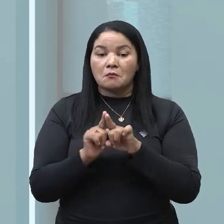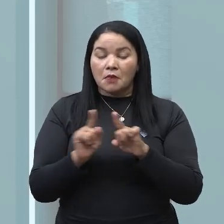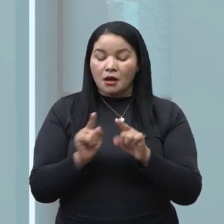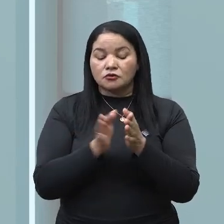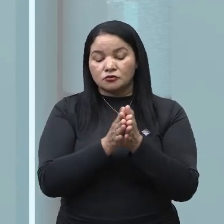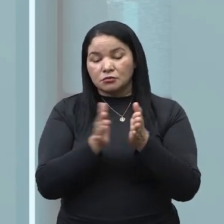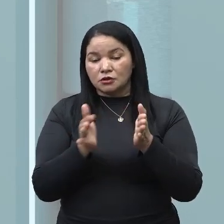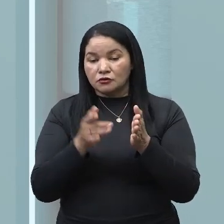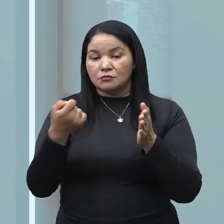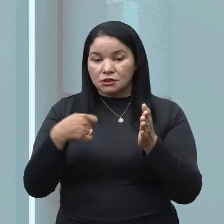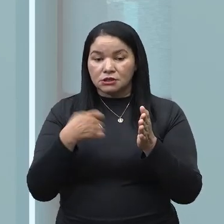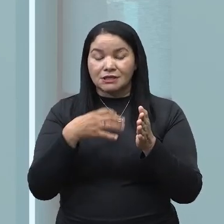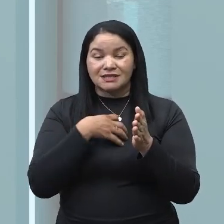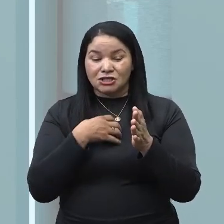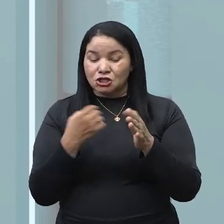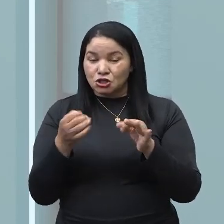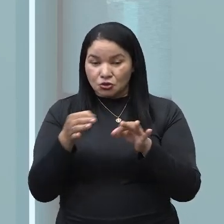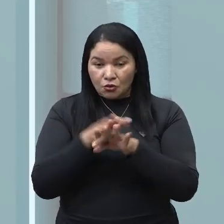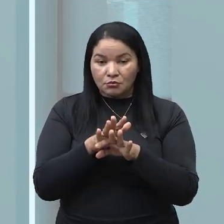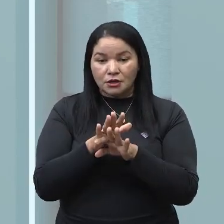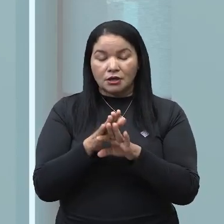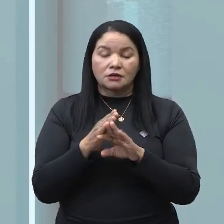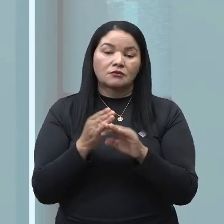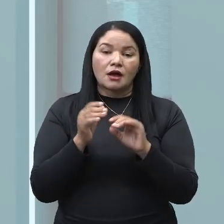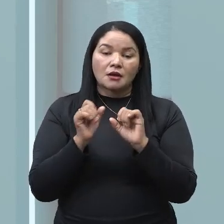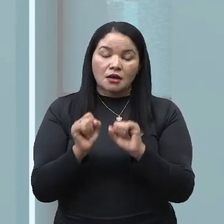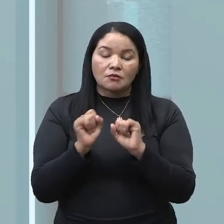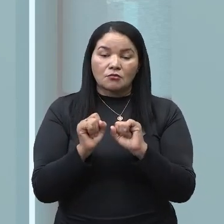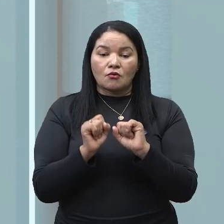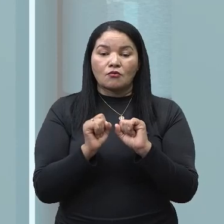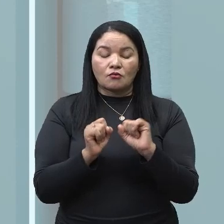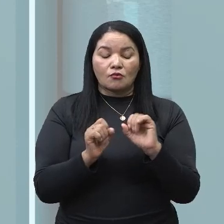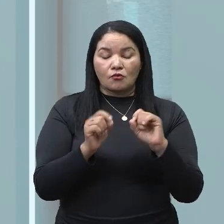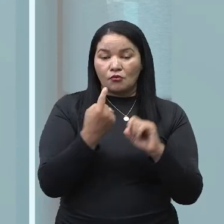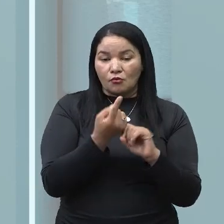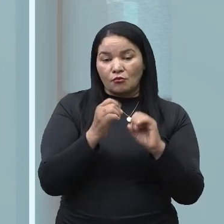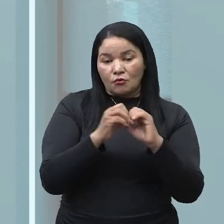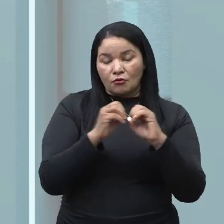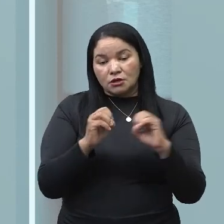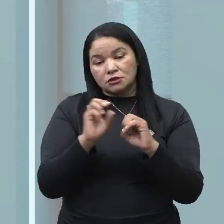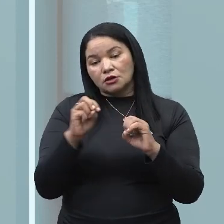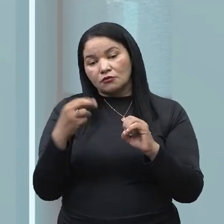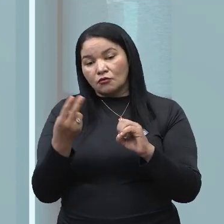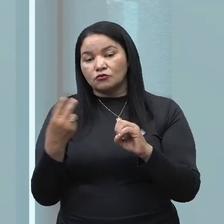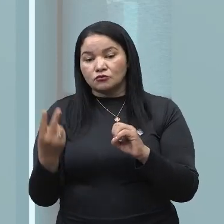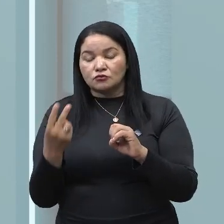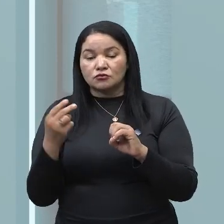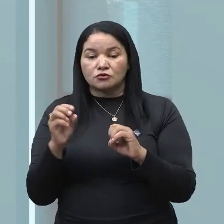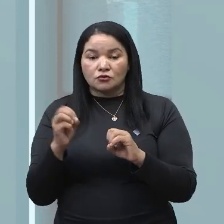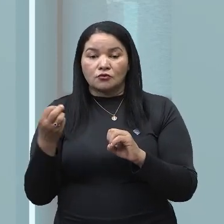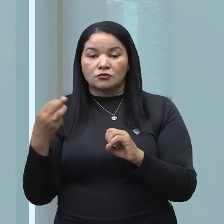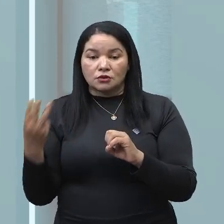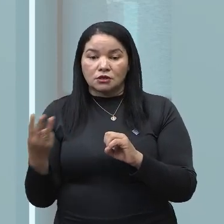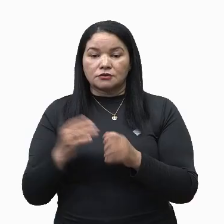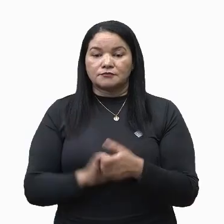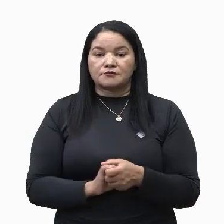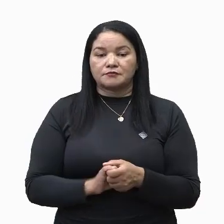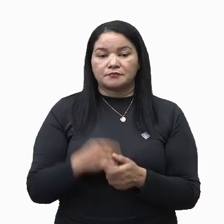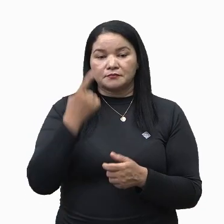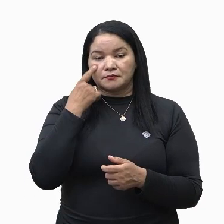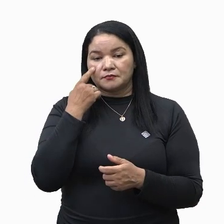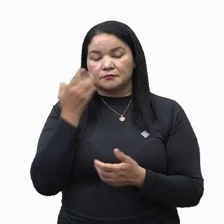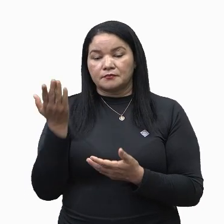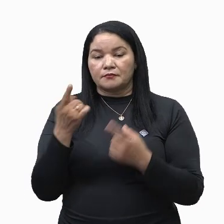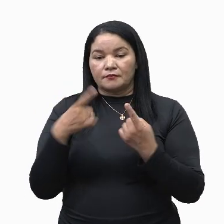sentido e ele é formado por uma oração ou mais, ok? Muito bem, vamos analisar essa música aí do Renato Russo, olha só.